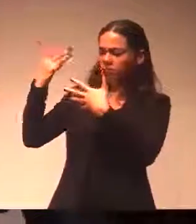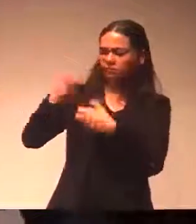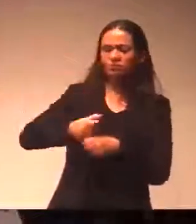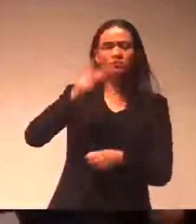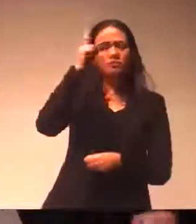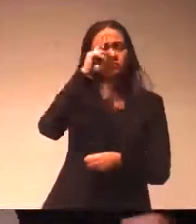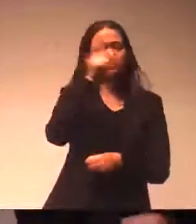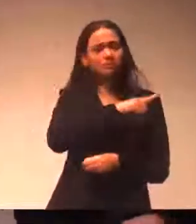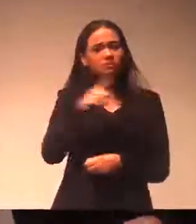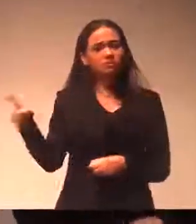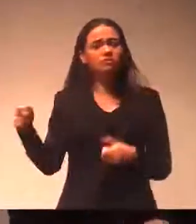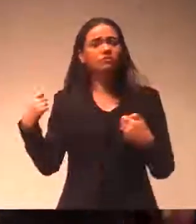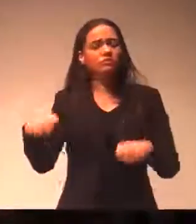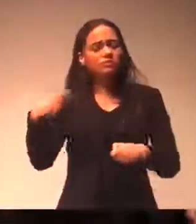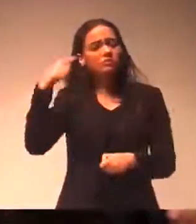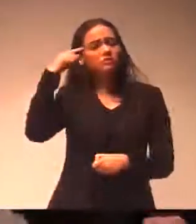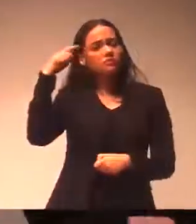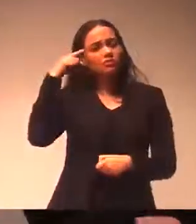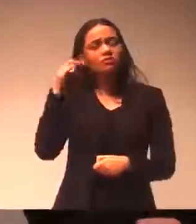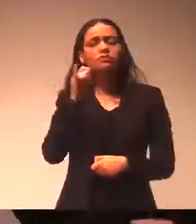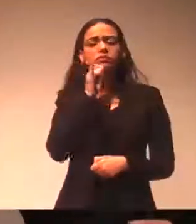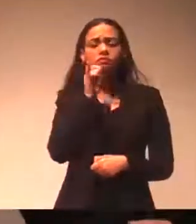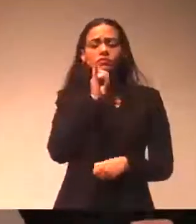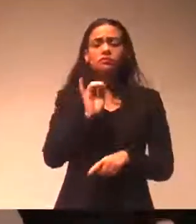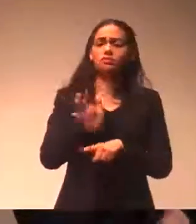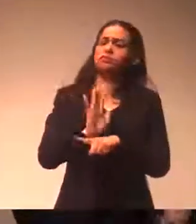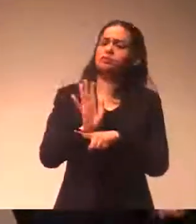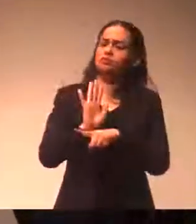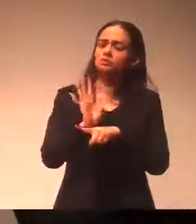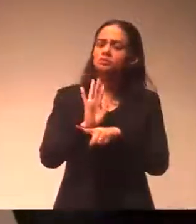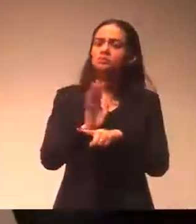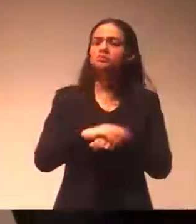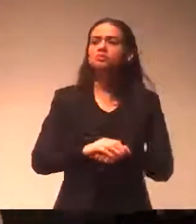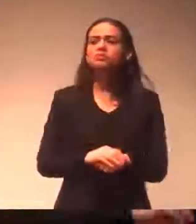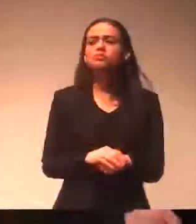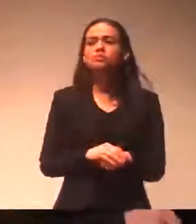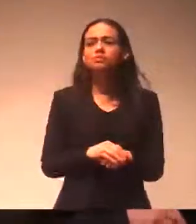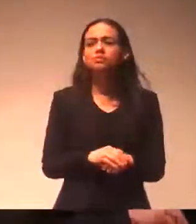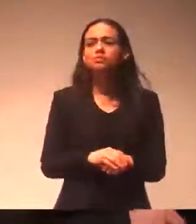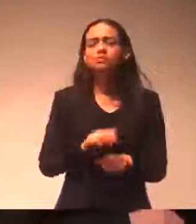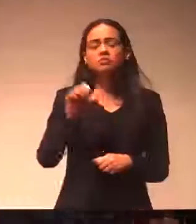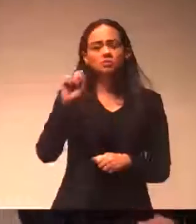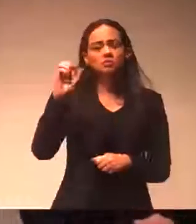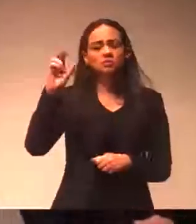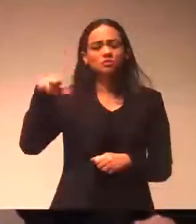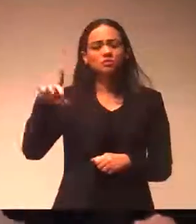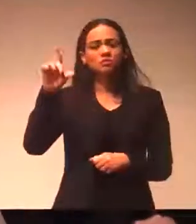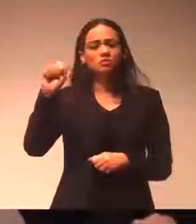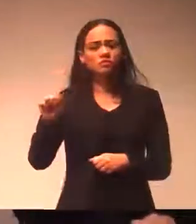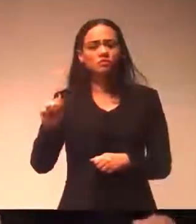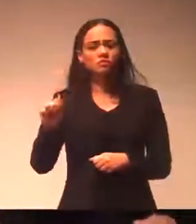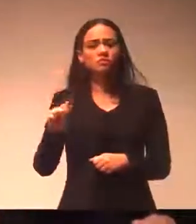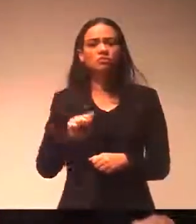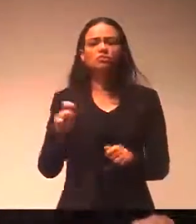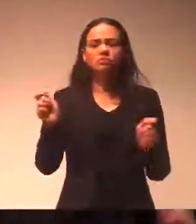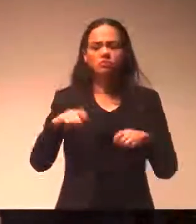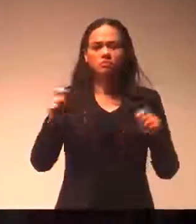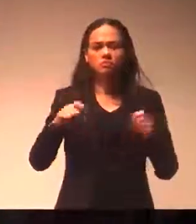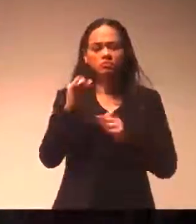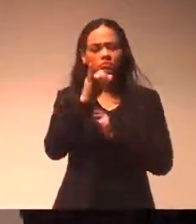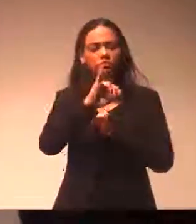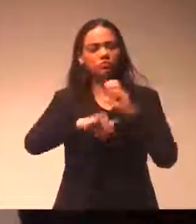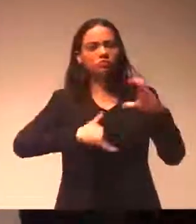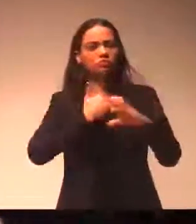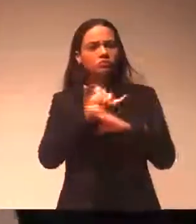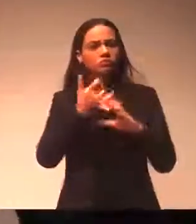Assistam, por exemplo, não quiser ler muito, o filme A Onda, que está fácil de ver lá no YouTube ou na Netflix, como que um clima gerado